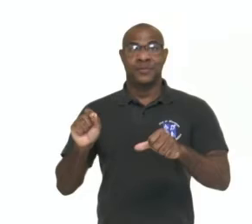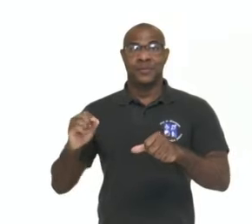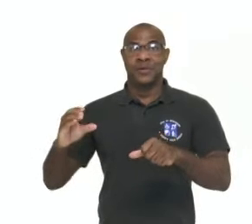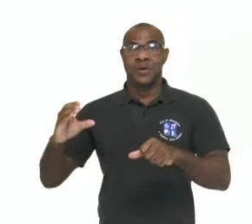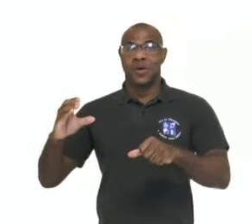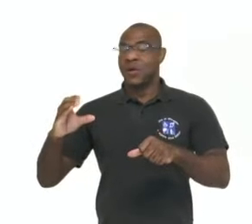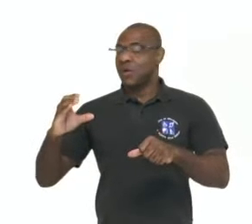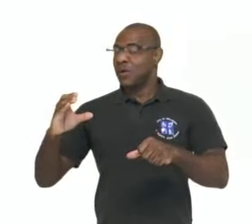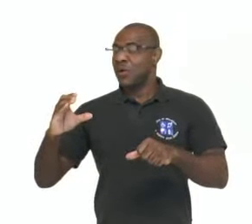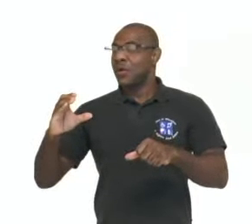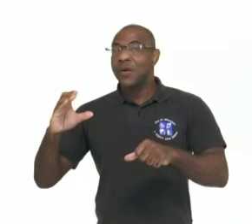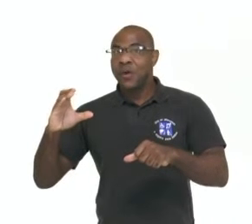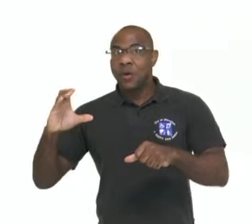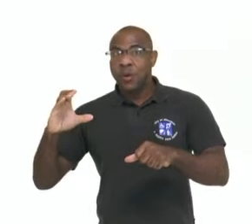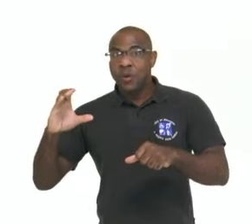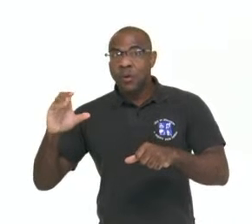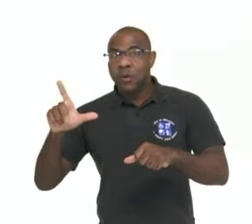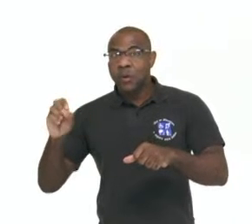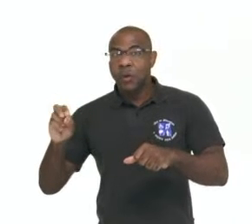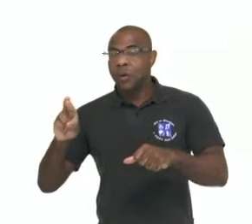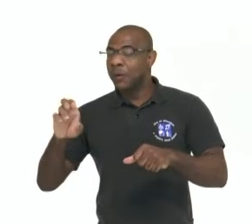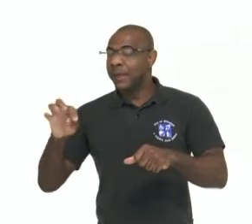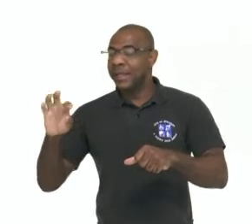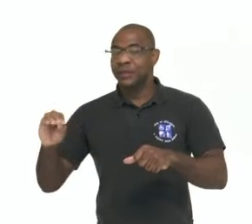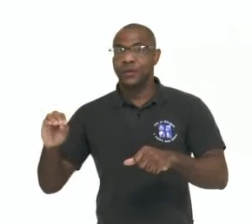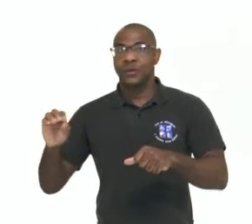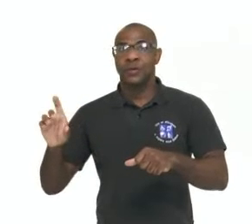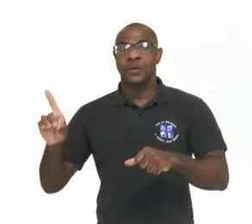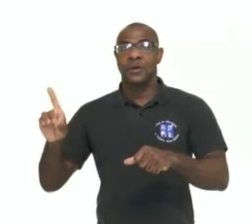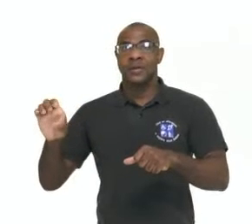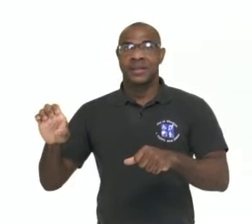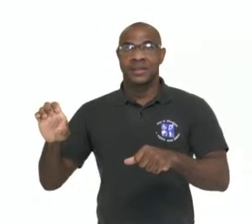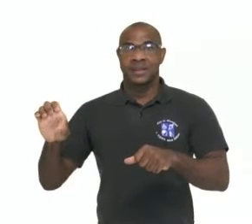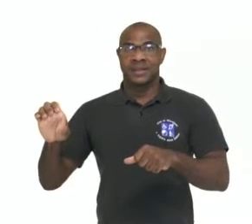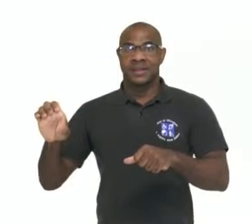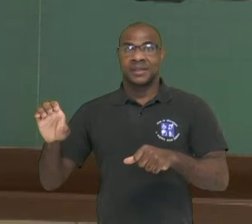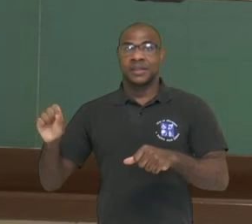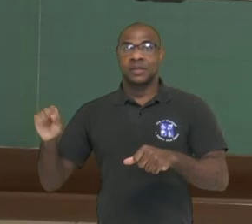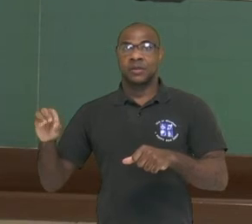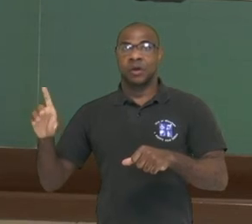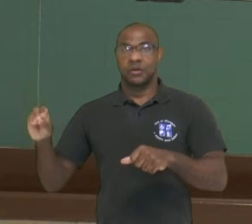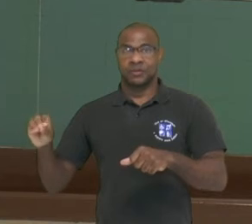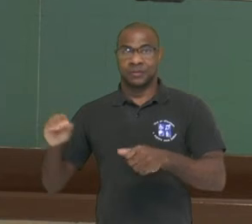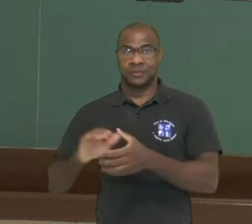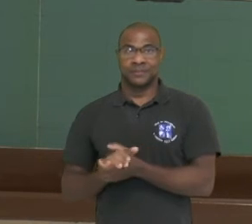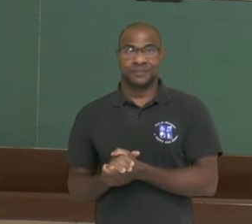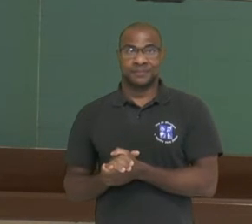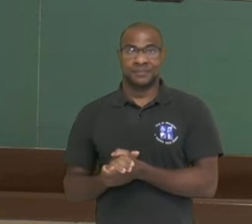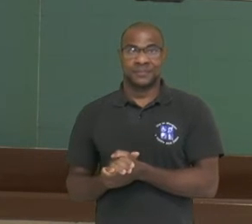Então, ácido clorídrico virou lá cloreto de sódio, o nosso sal de cozinha.